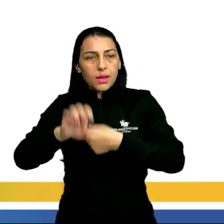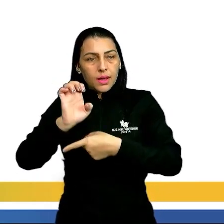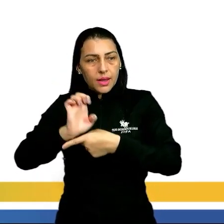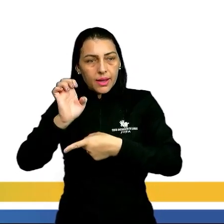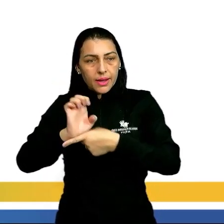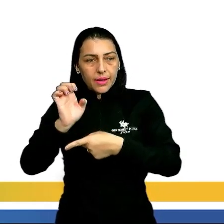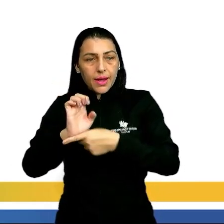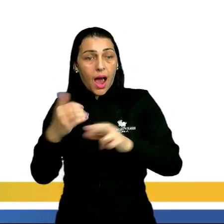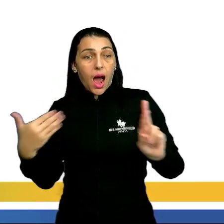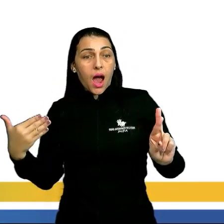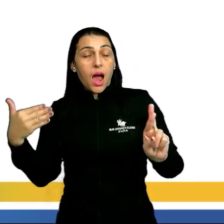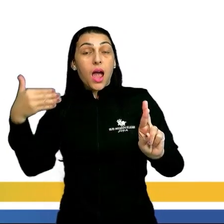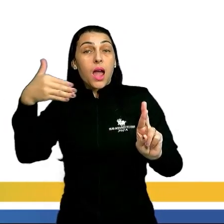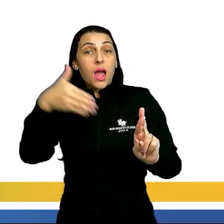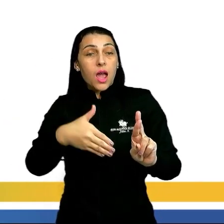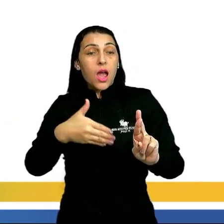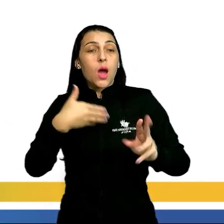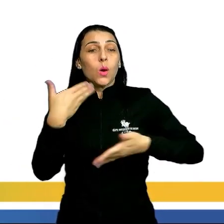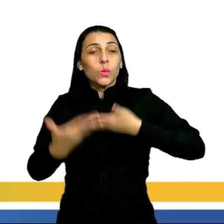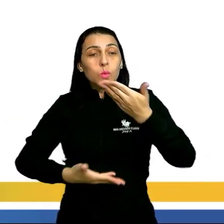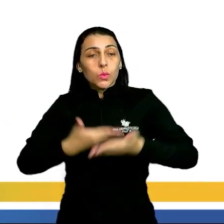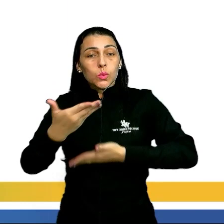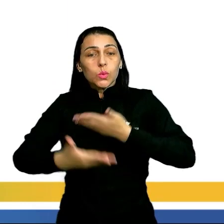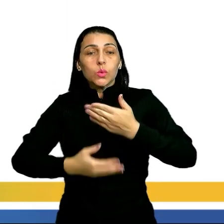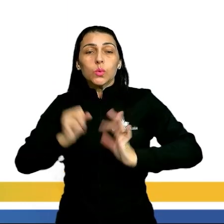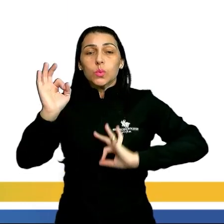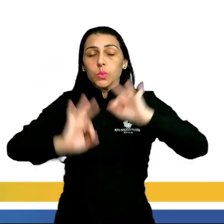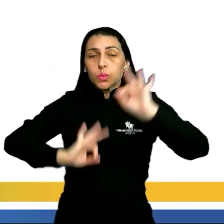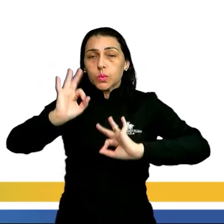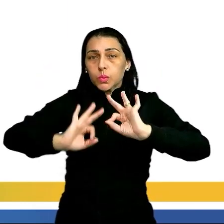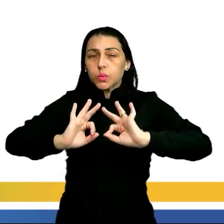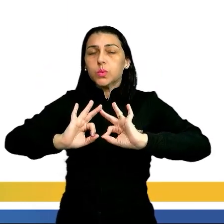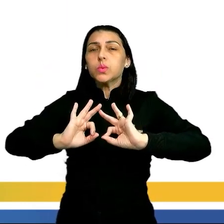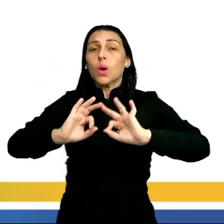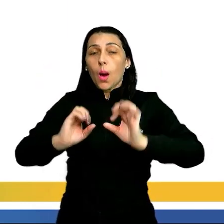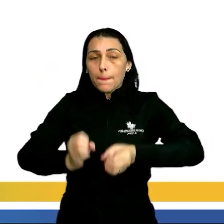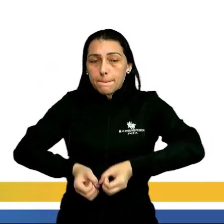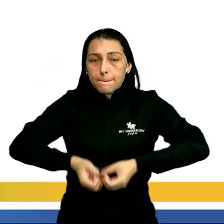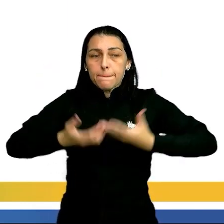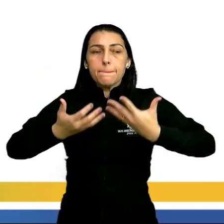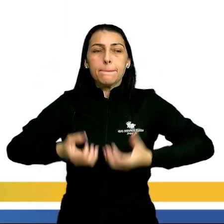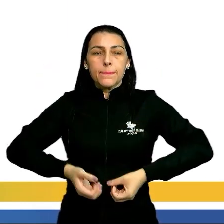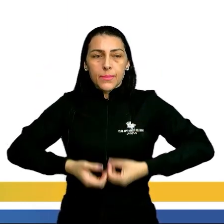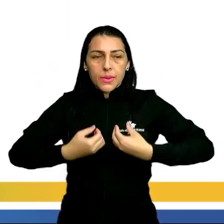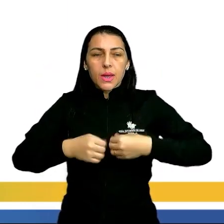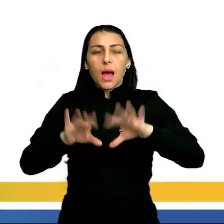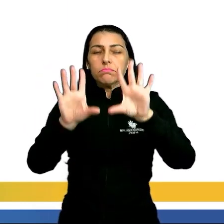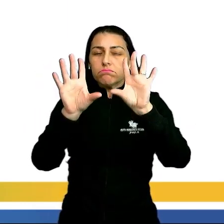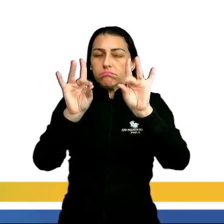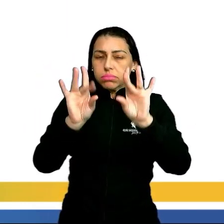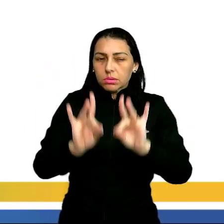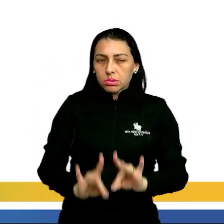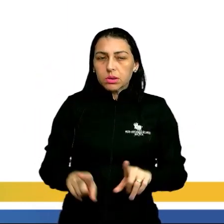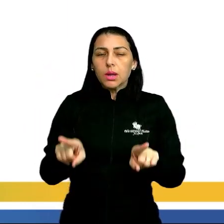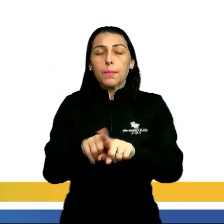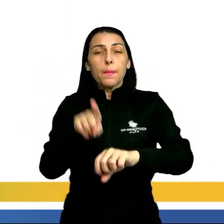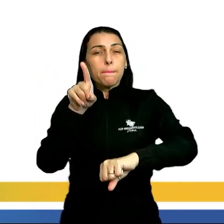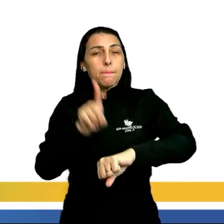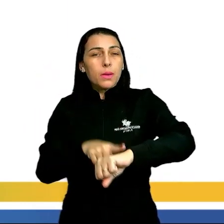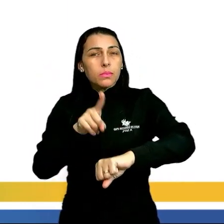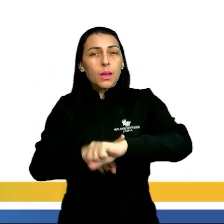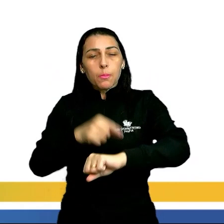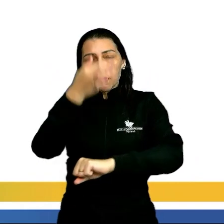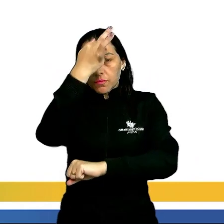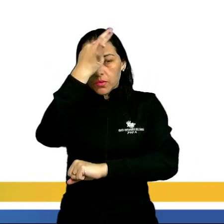Letra E ou E. A ênfase no processo de construção de uma poesia descritiva e,